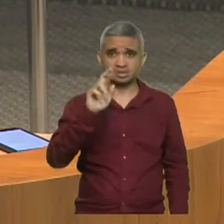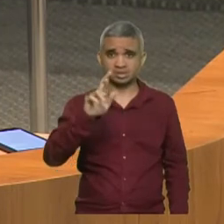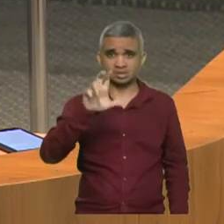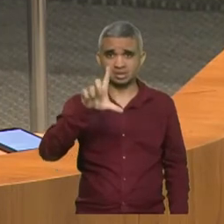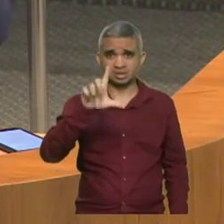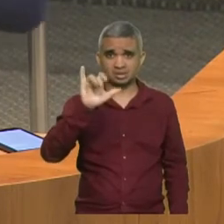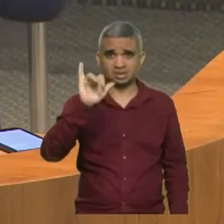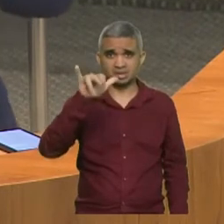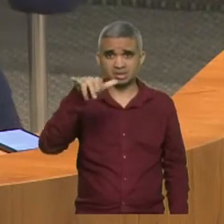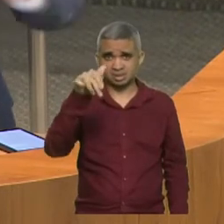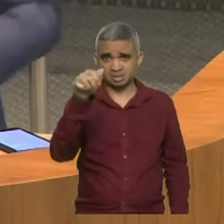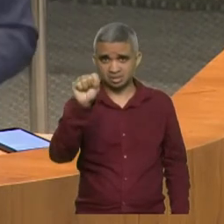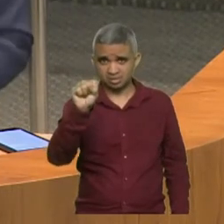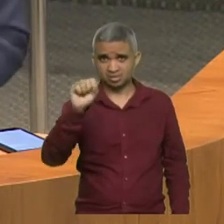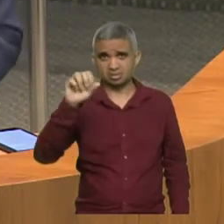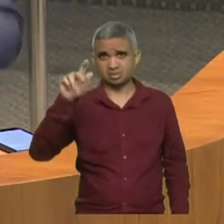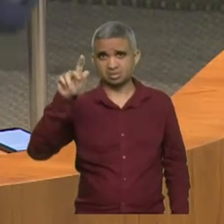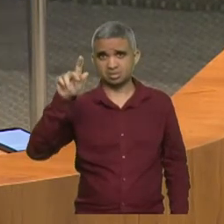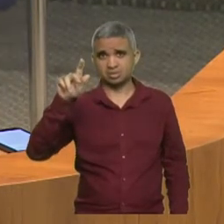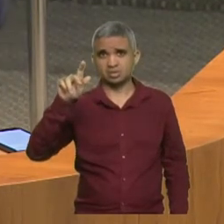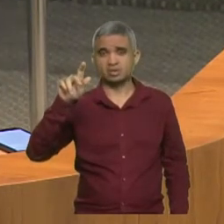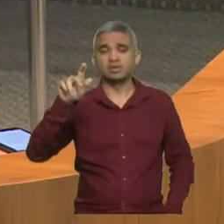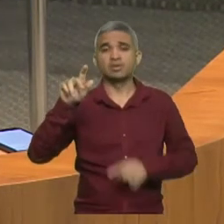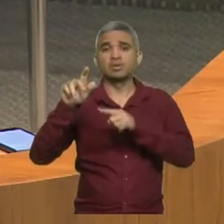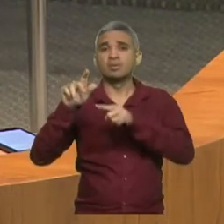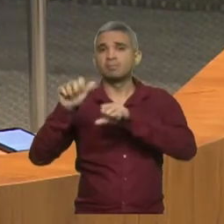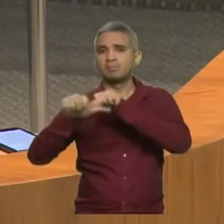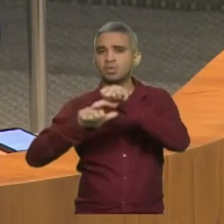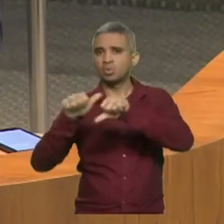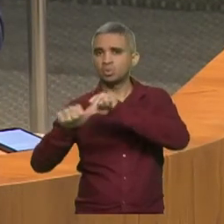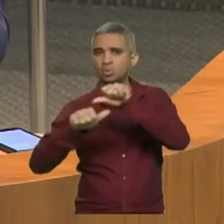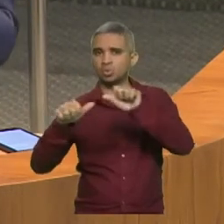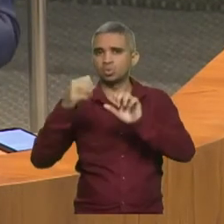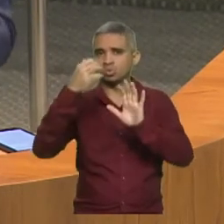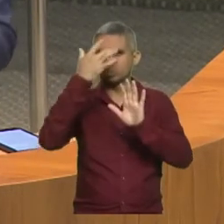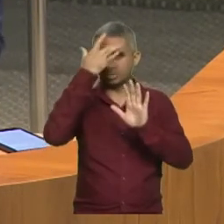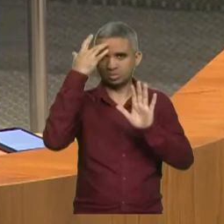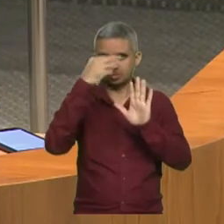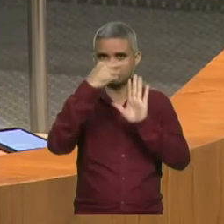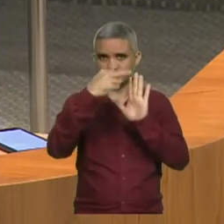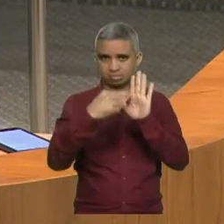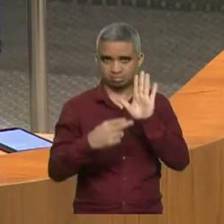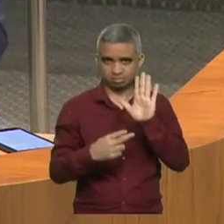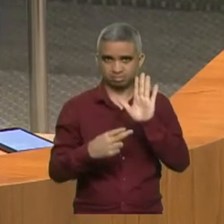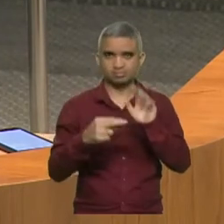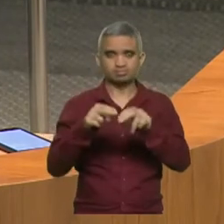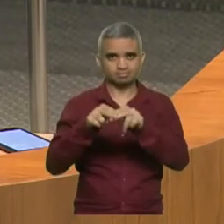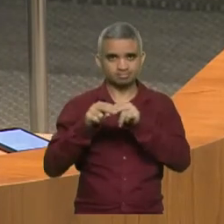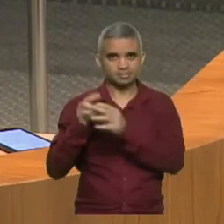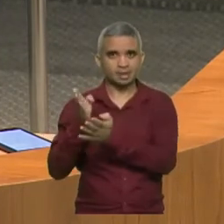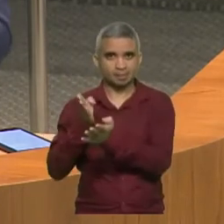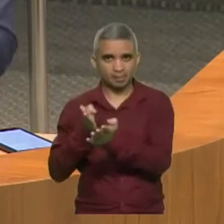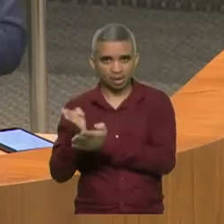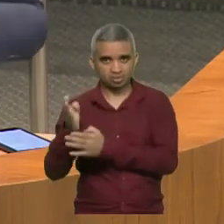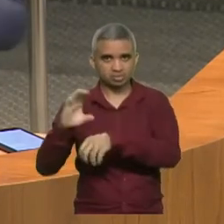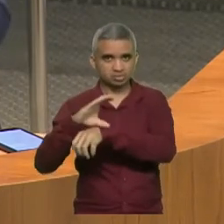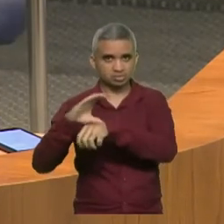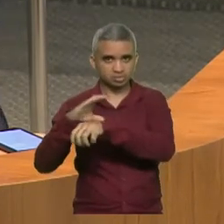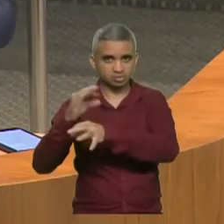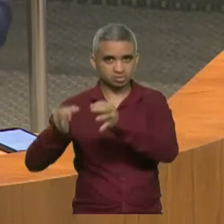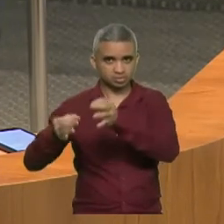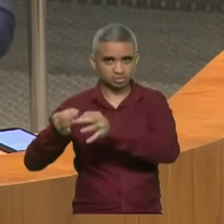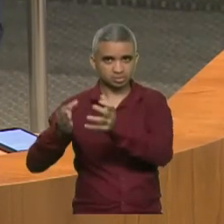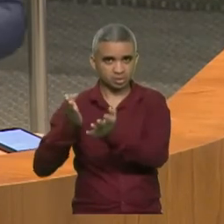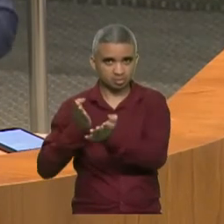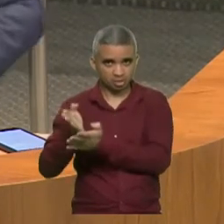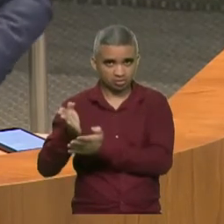projeto, conseguimos aprovar na CCJ. Viemos para a tribuna da Assembleia e conseguimos também aprovar de forma unânime no plenário, até porque